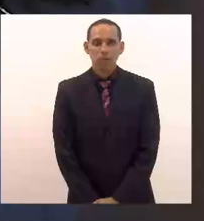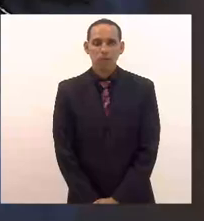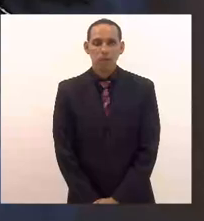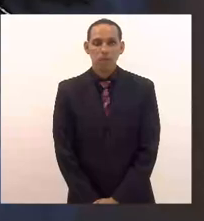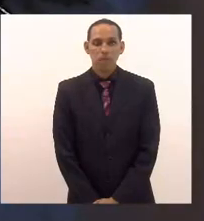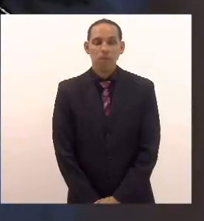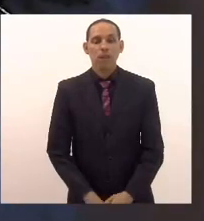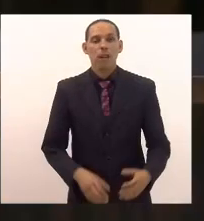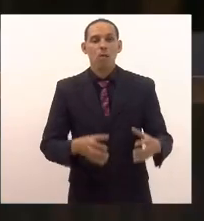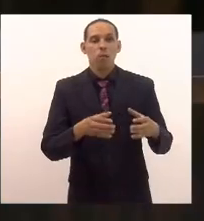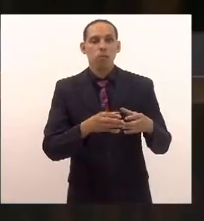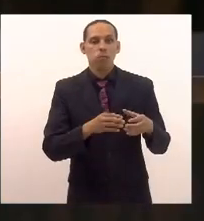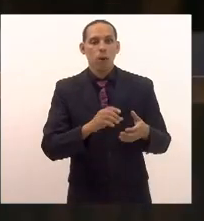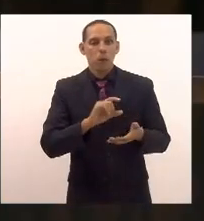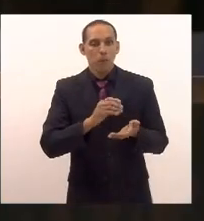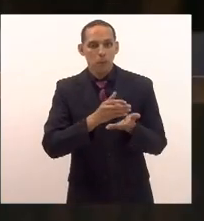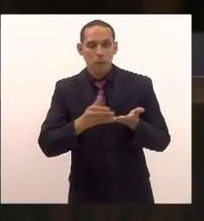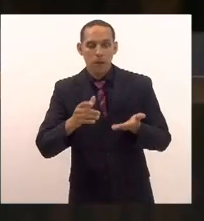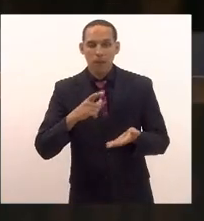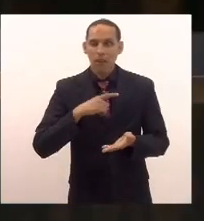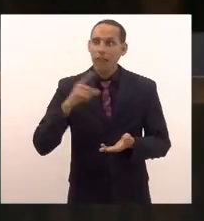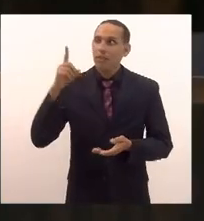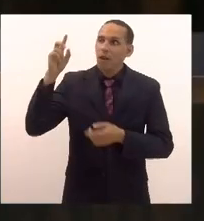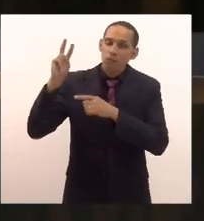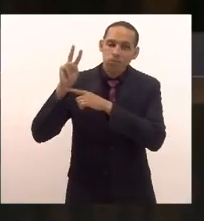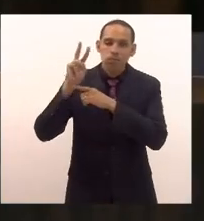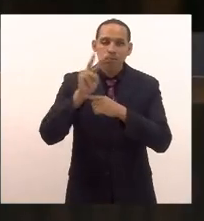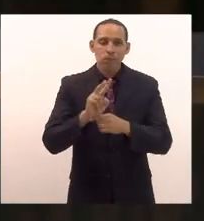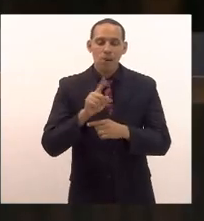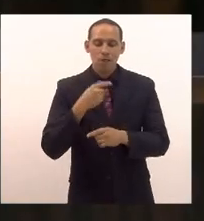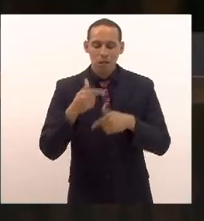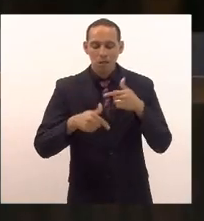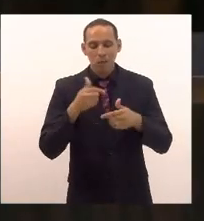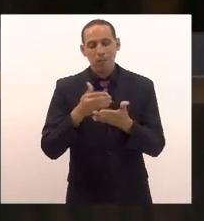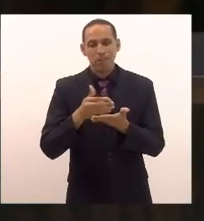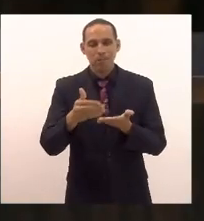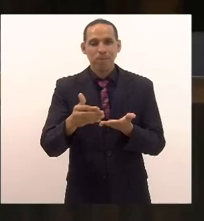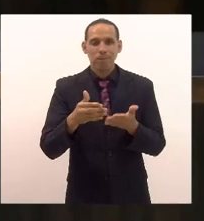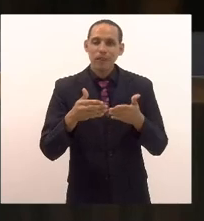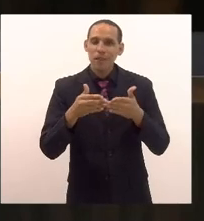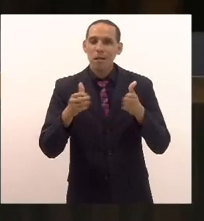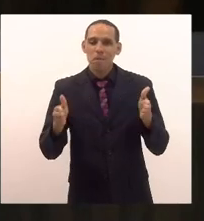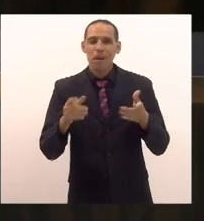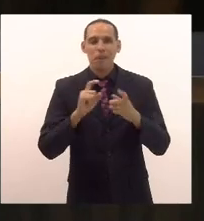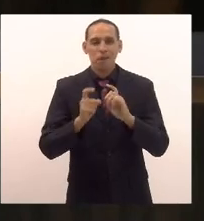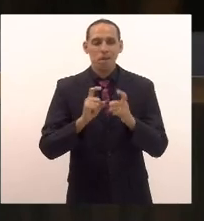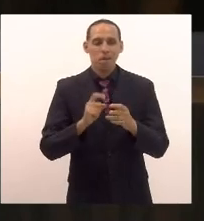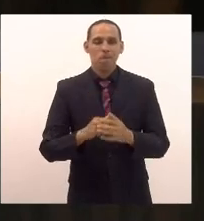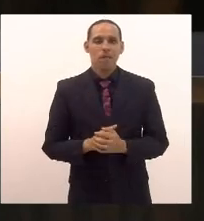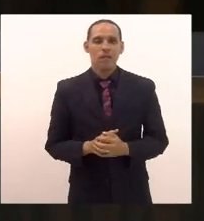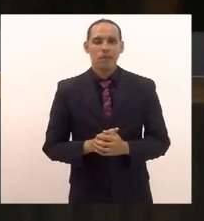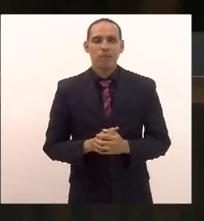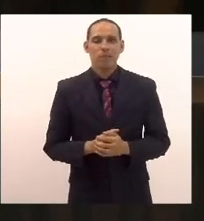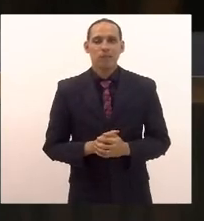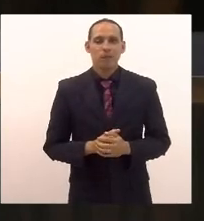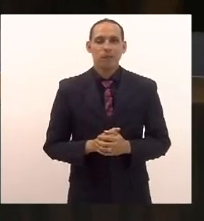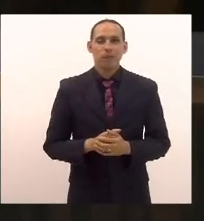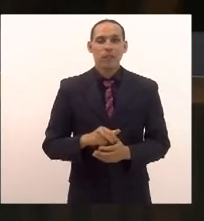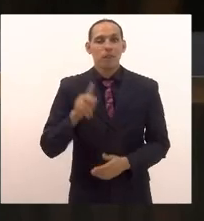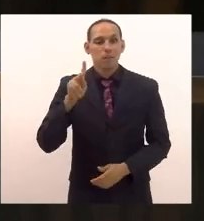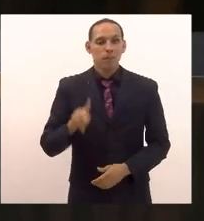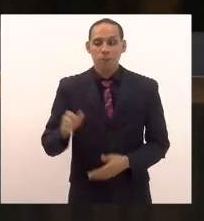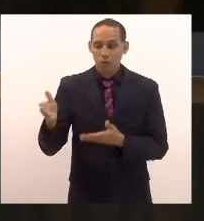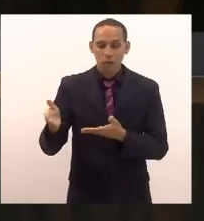em havendo número legal e sobre a proteção de Deus iniciamos os nossos trabalhos está aberto a sessão a presença